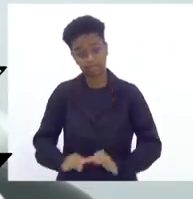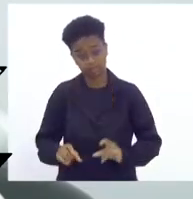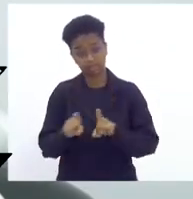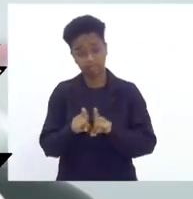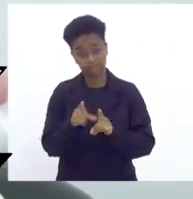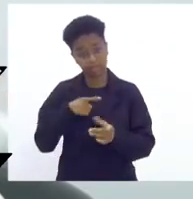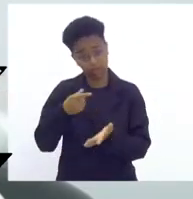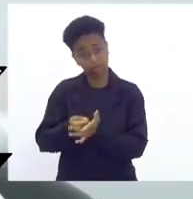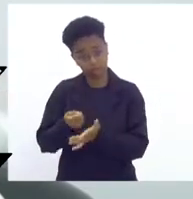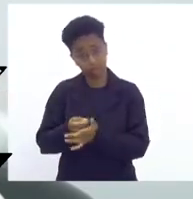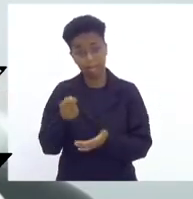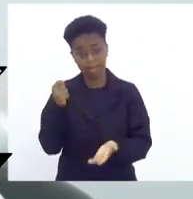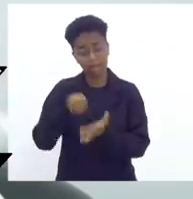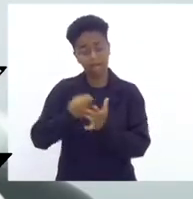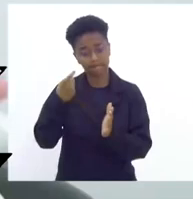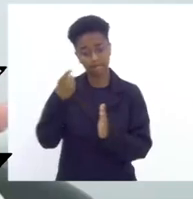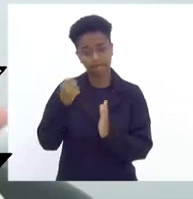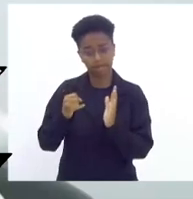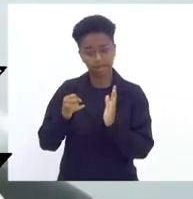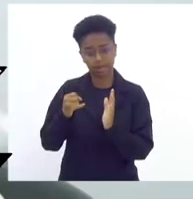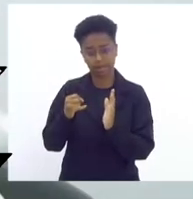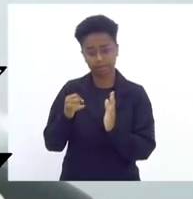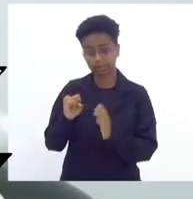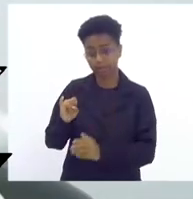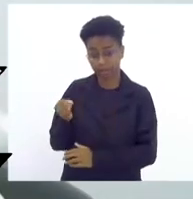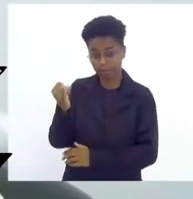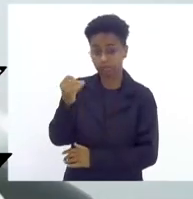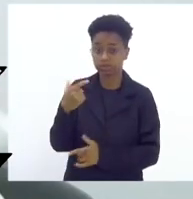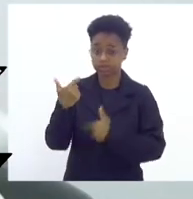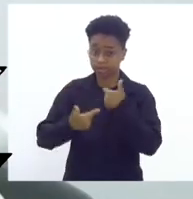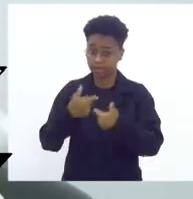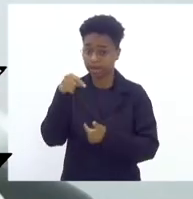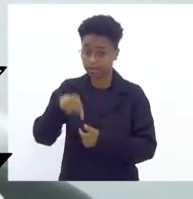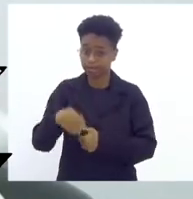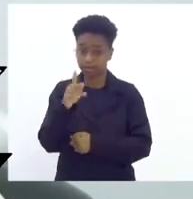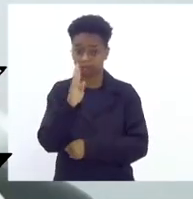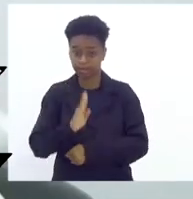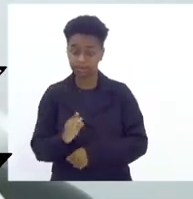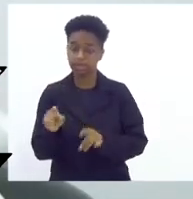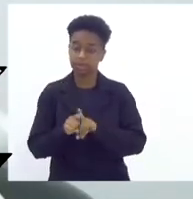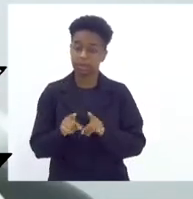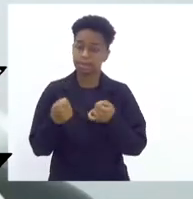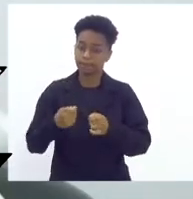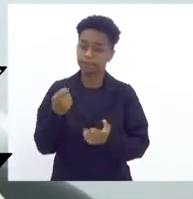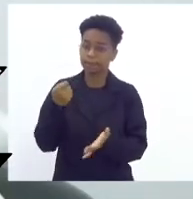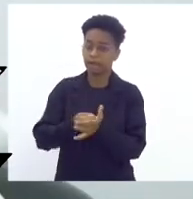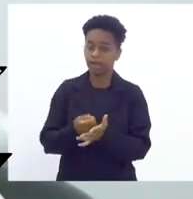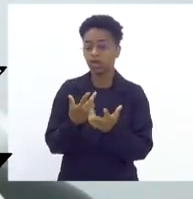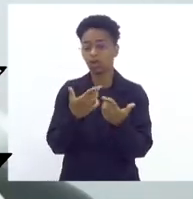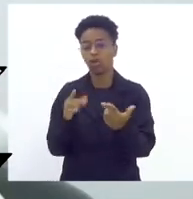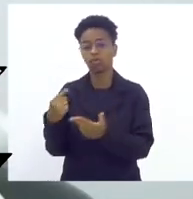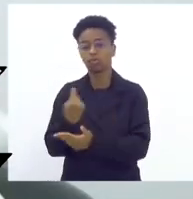também tem deveres também paga impostos né trabalha no país e como tal se situa Assim como nós como todos os cidadãos